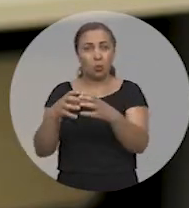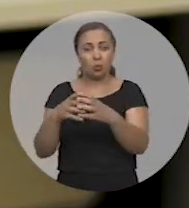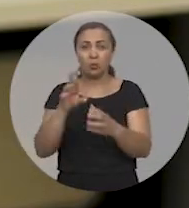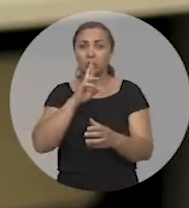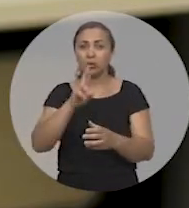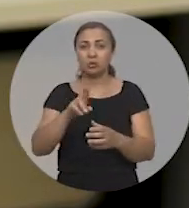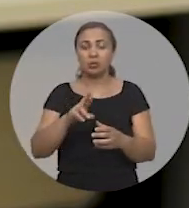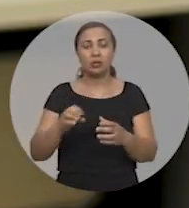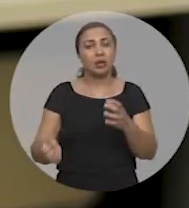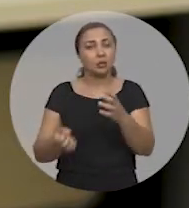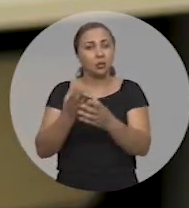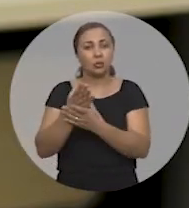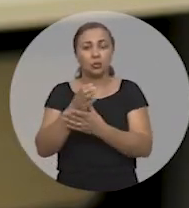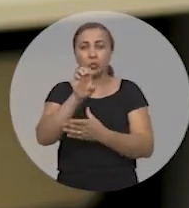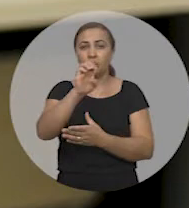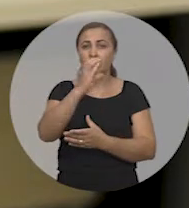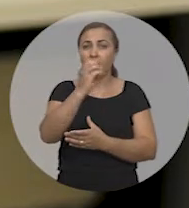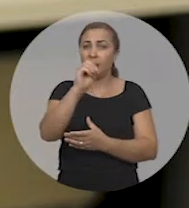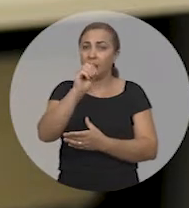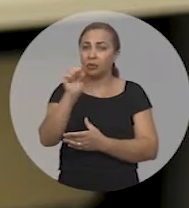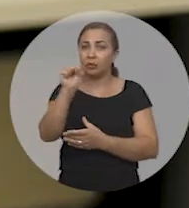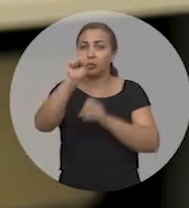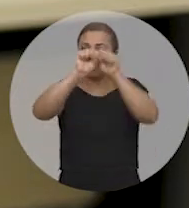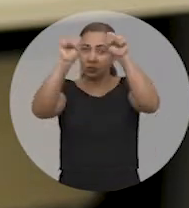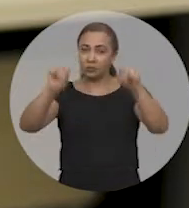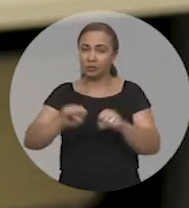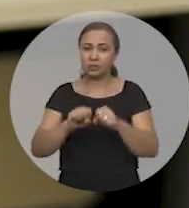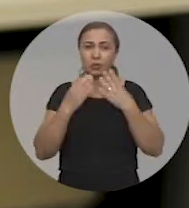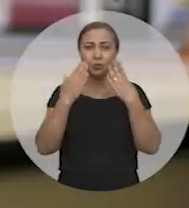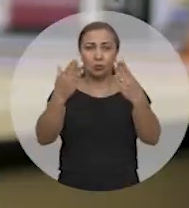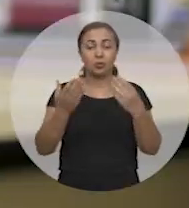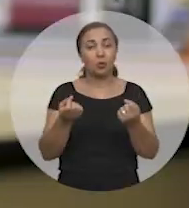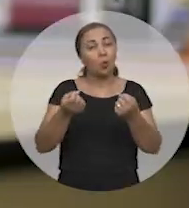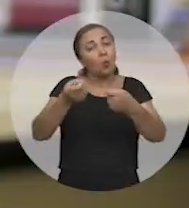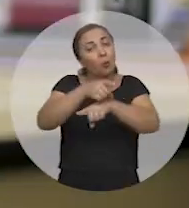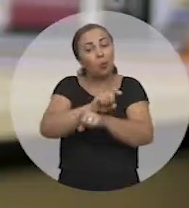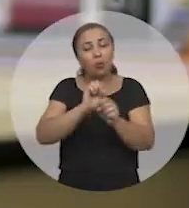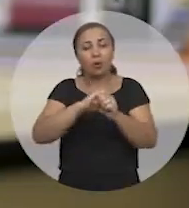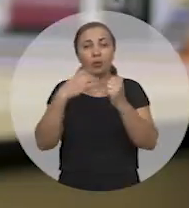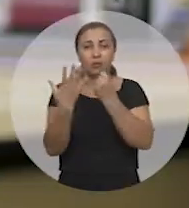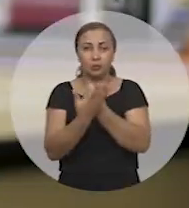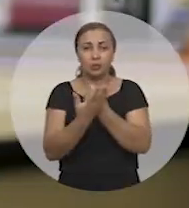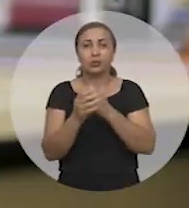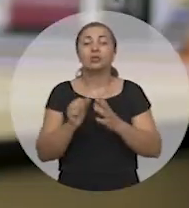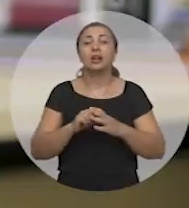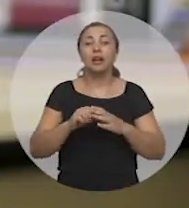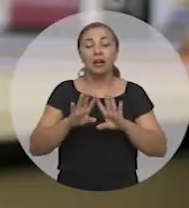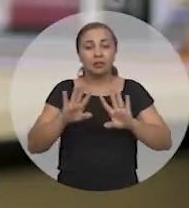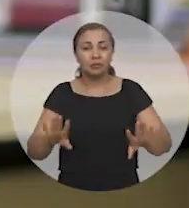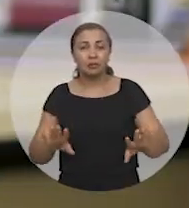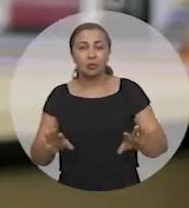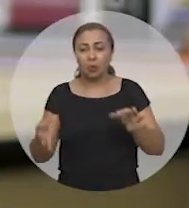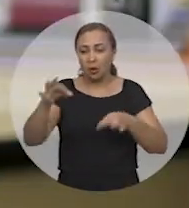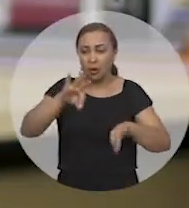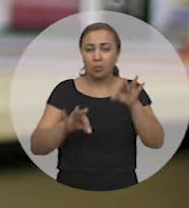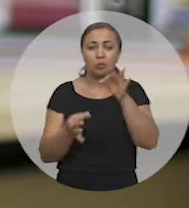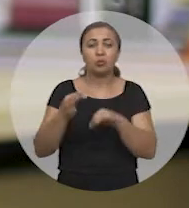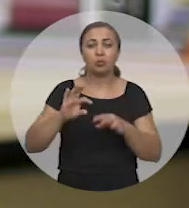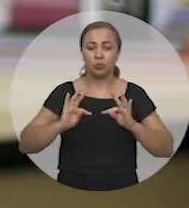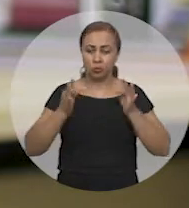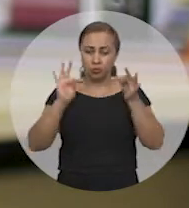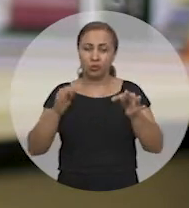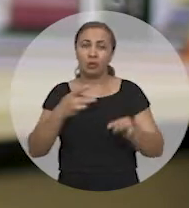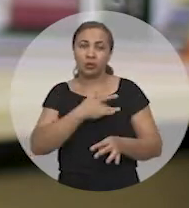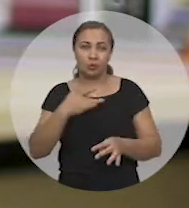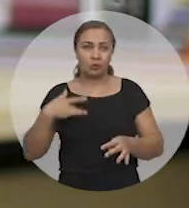conjunto de soluções em Nós criamos o ecossistema de enfrentamento a cor verde então o processo de laboratório de inovação tecnológica